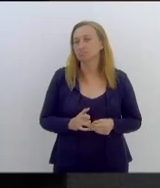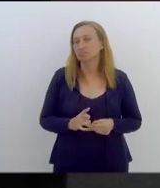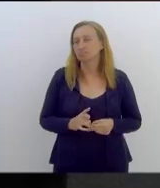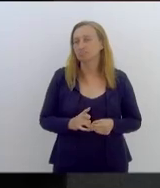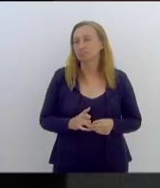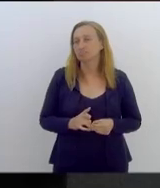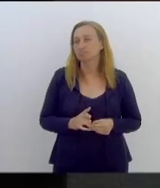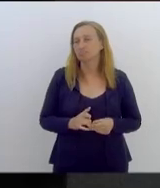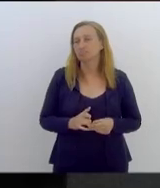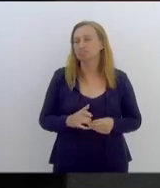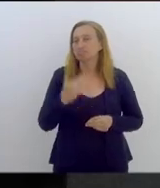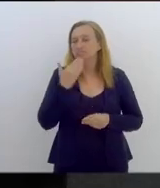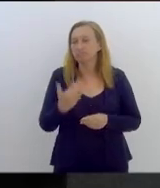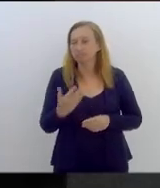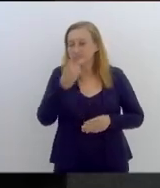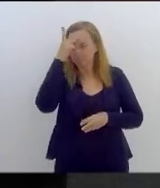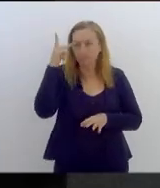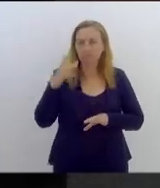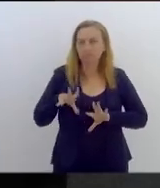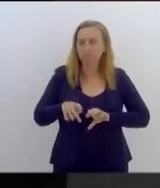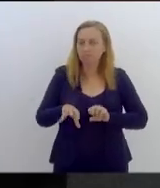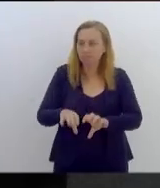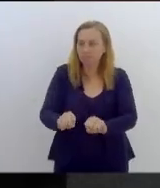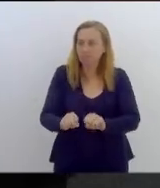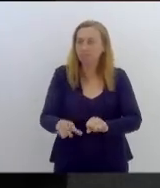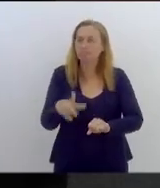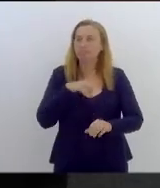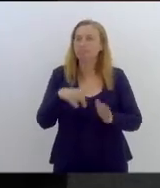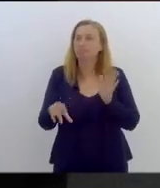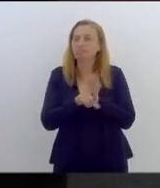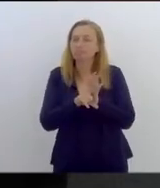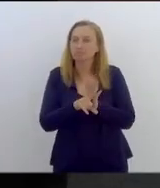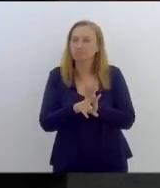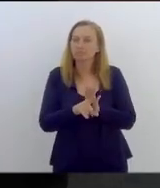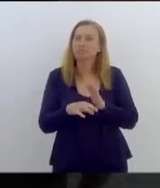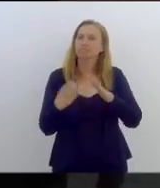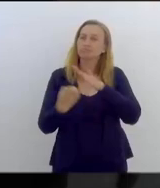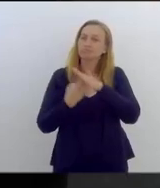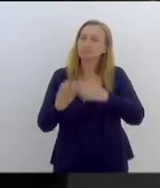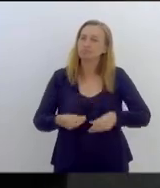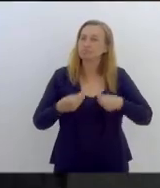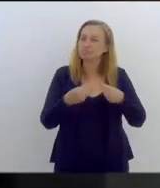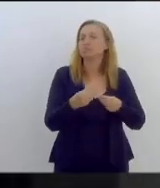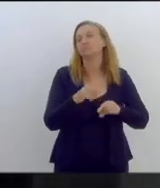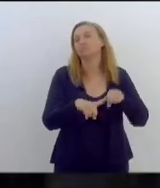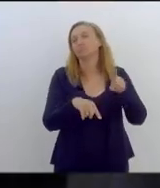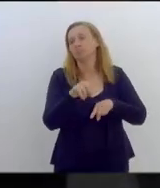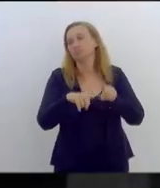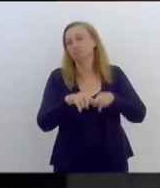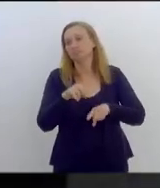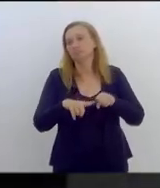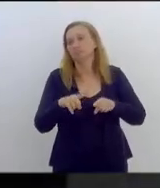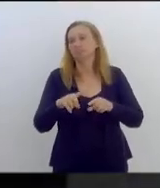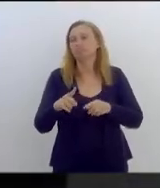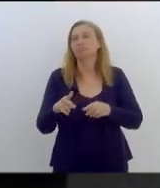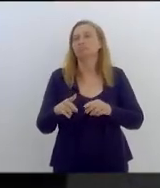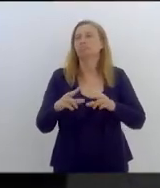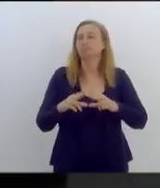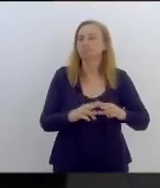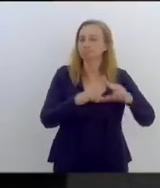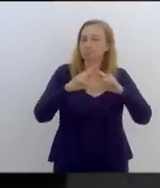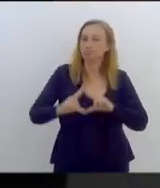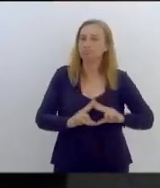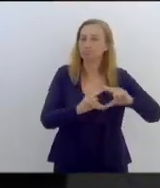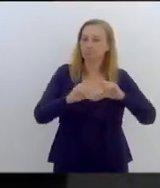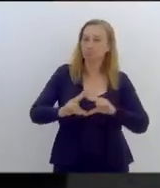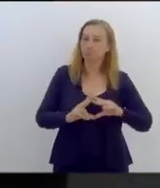dos catadores. A gente tem leis que garantem que as empresas cedam aos catadores o material reciclável, que é o oxigênio